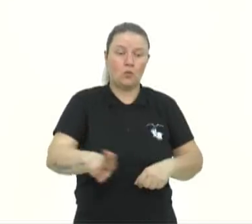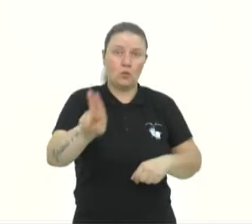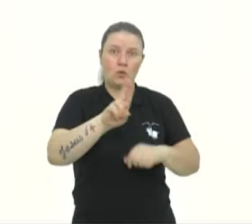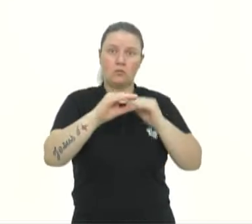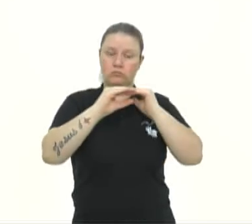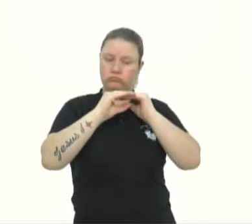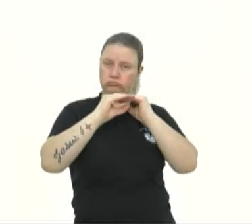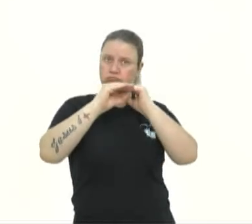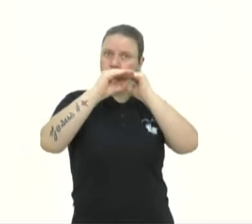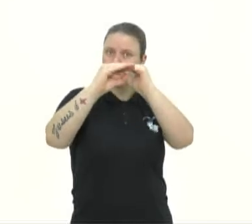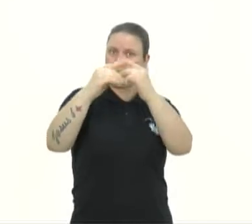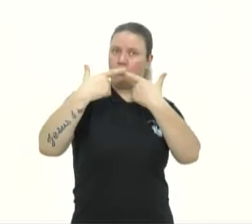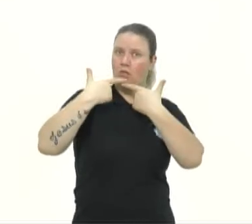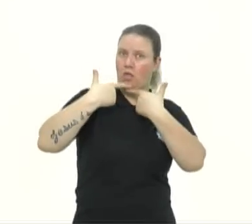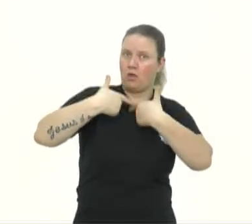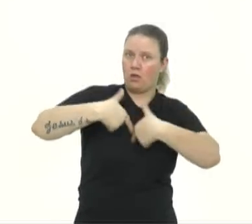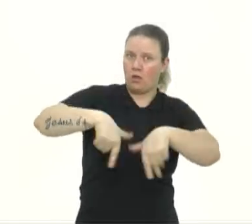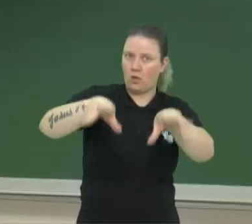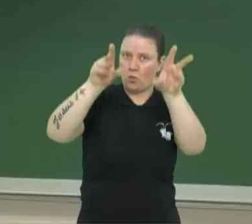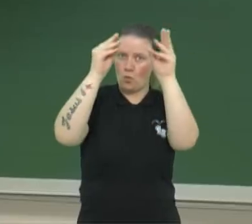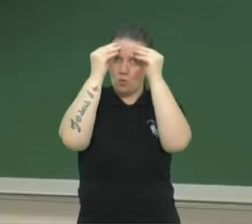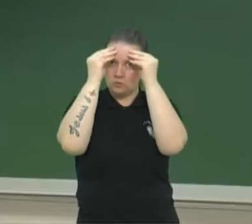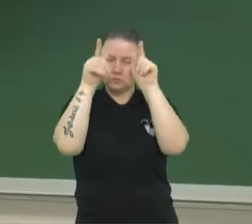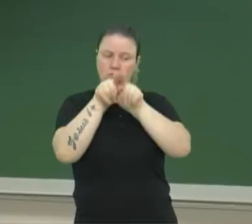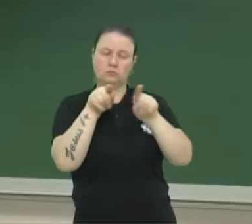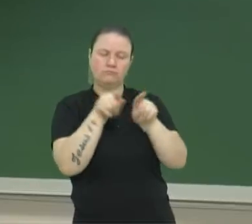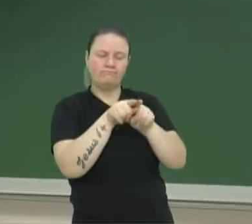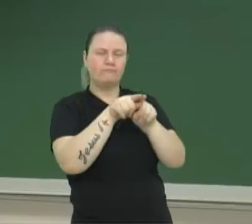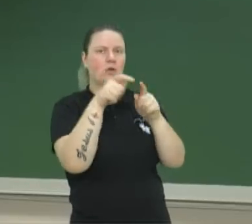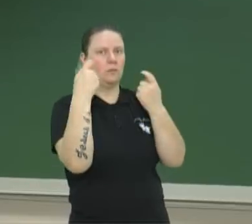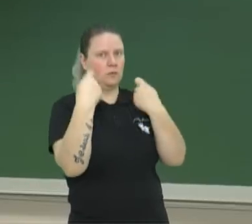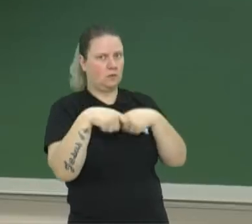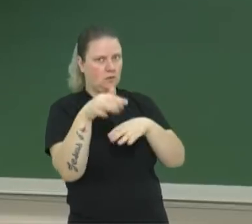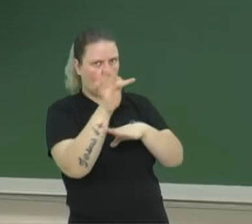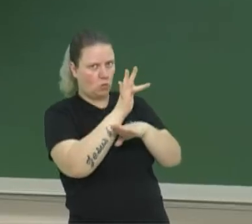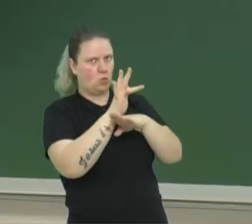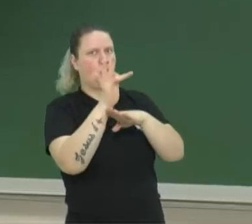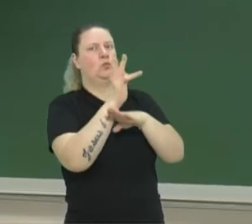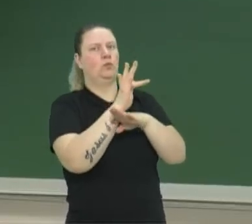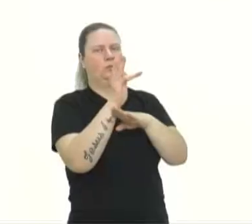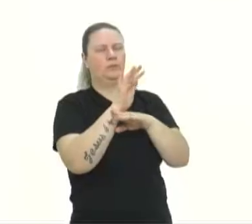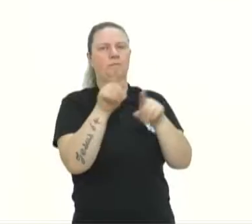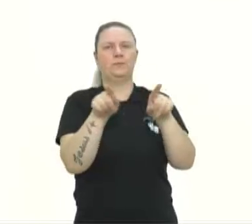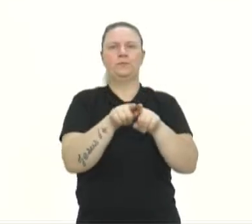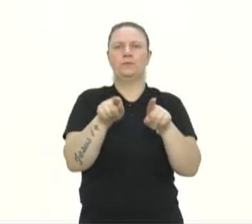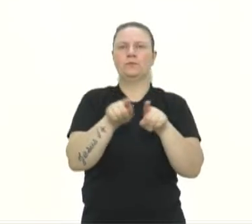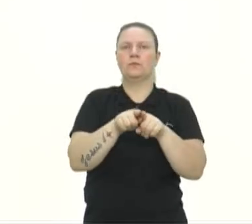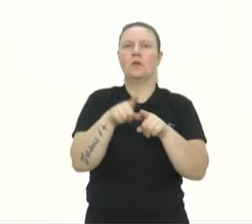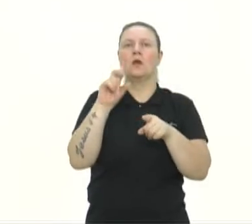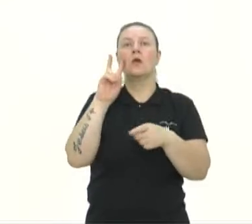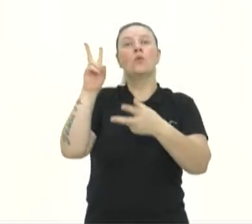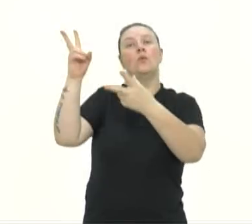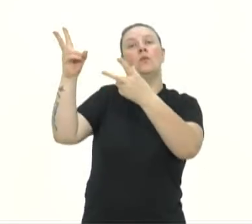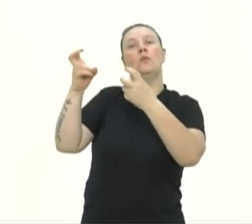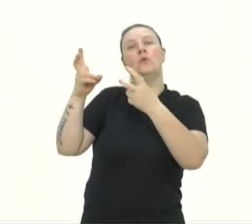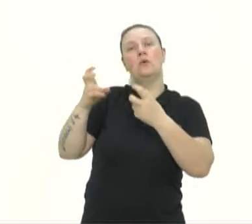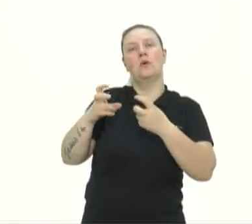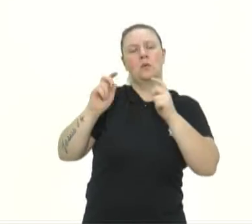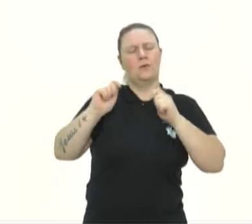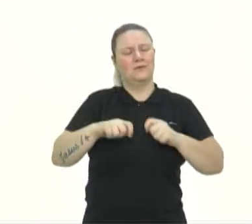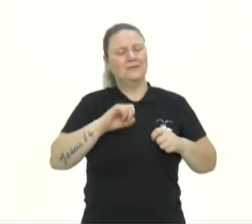Então isso é diferente da linguagem oral, às vezes é padrão, nem sempre, tá? Há tempo de identificar problemas